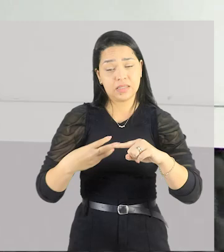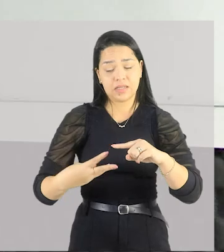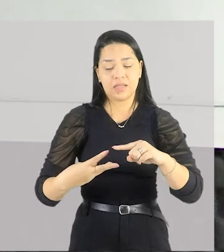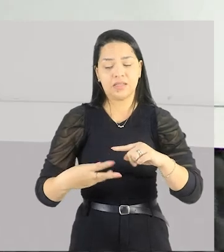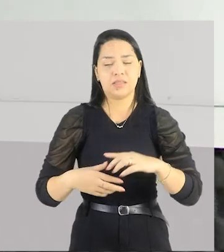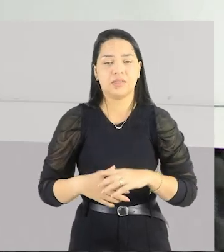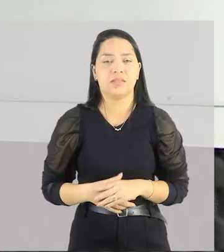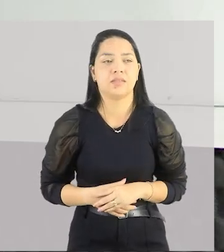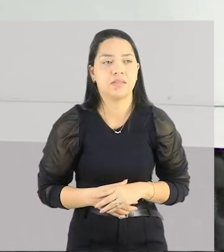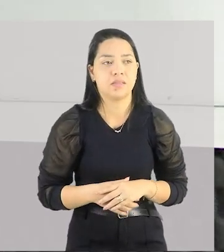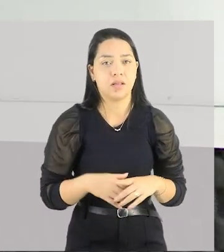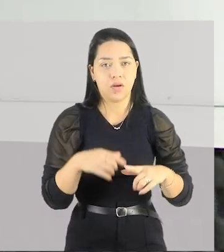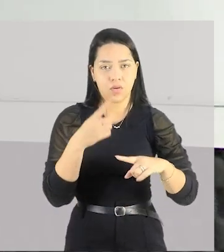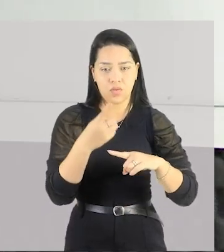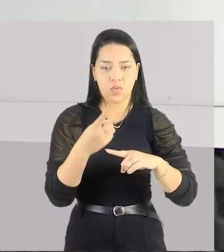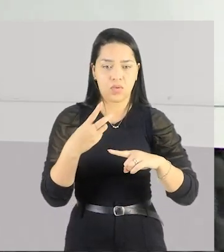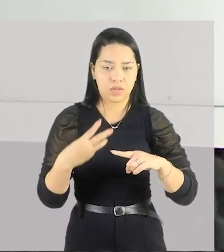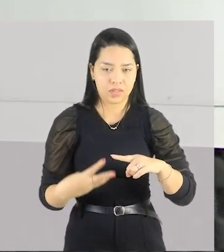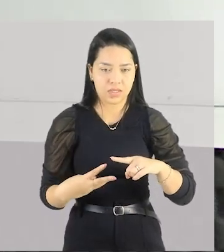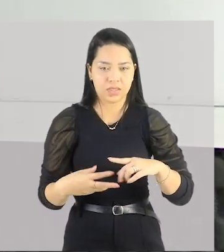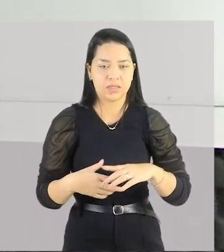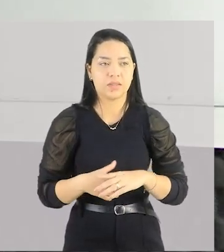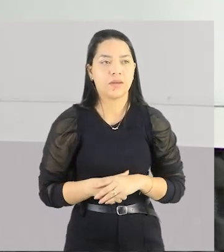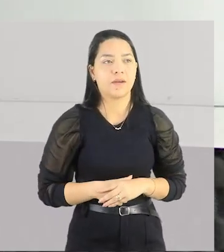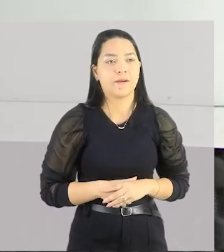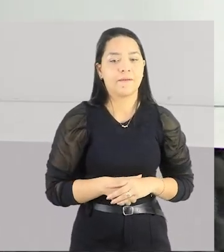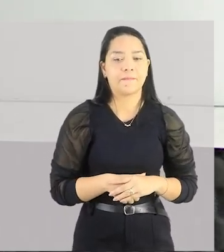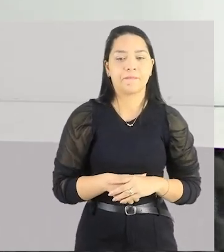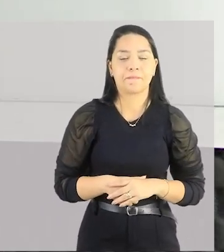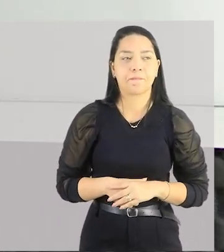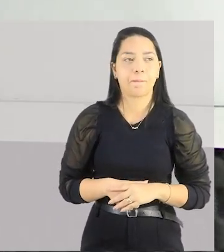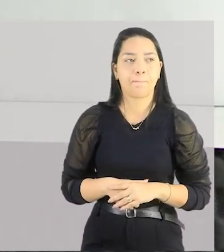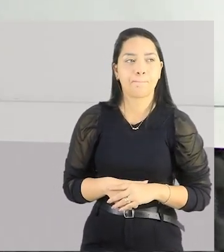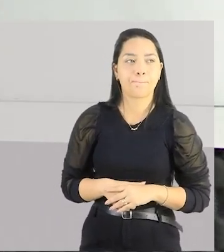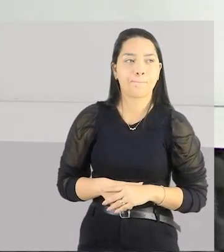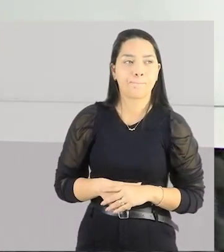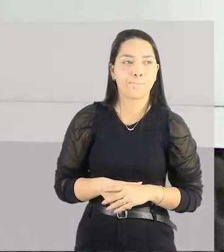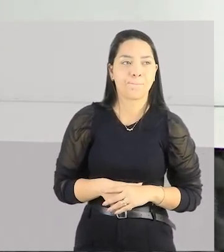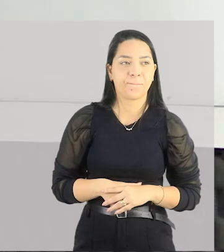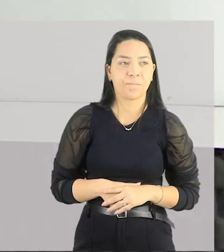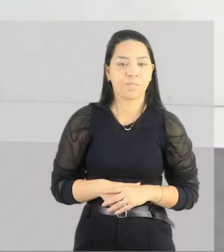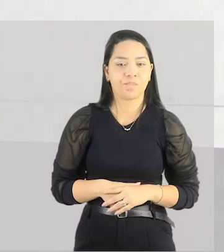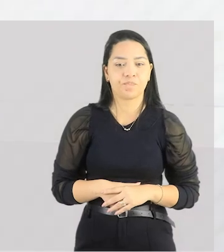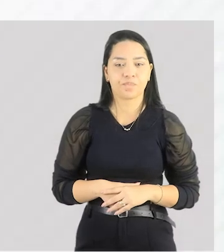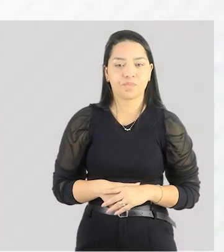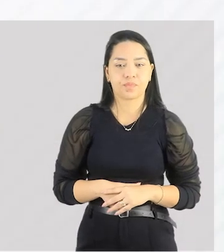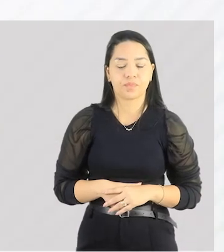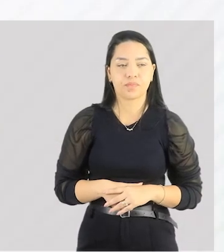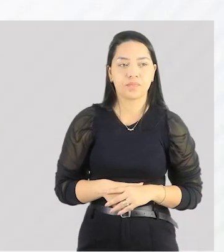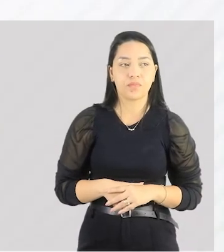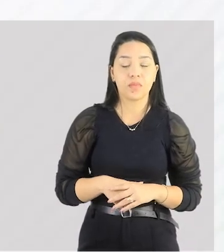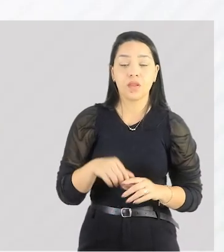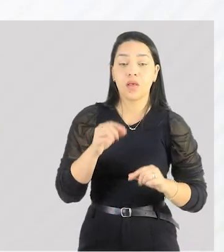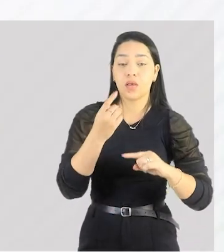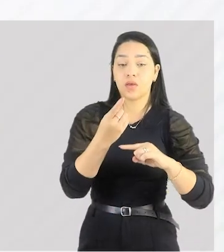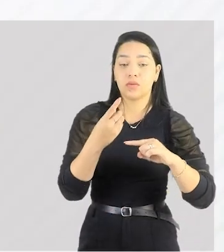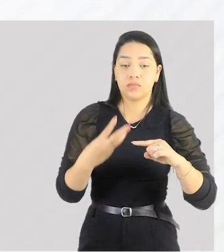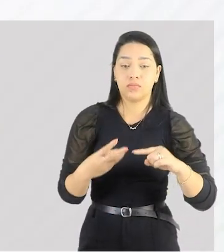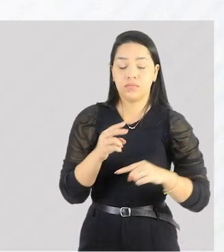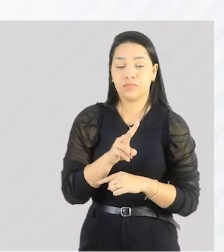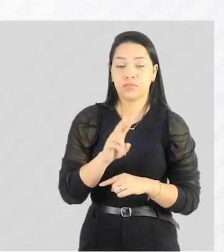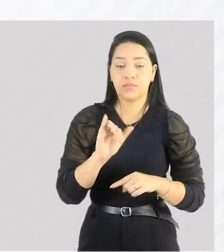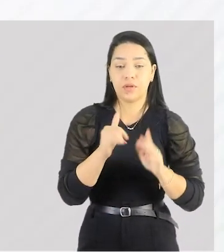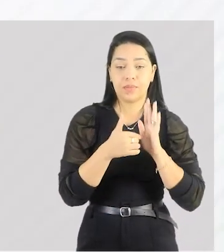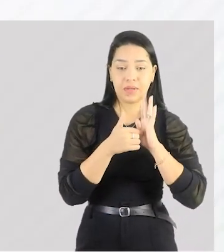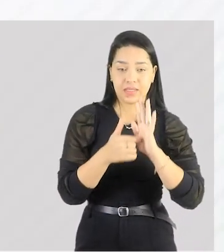3. Então a razão será igual a quanto? A 1 terço, ok? E 1 terço, pessoal, vai